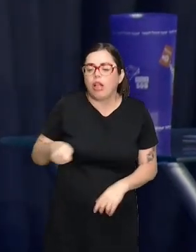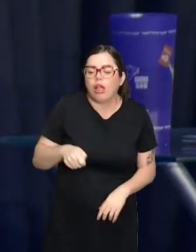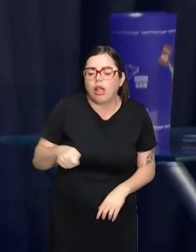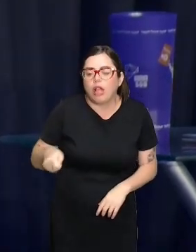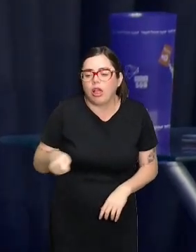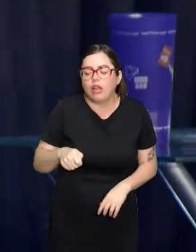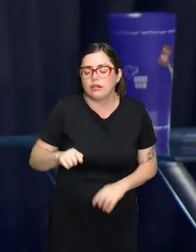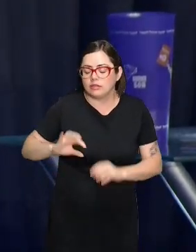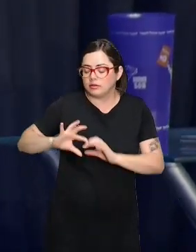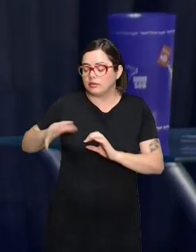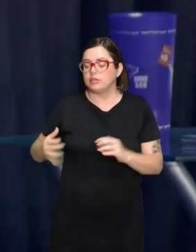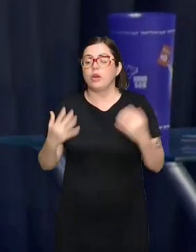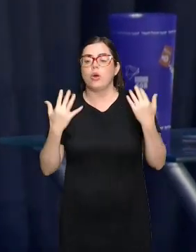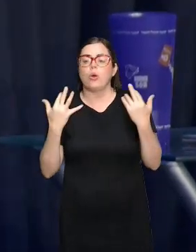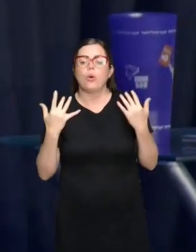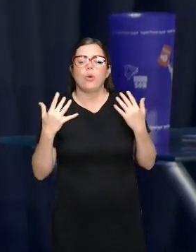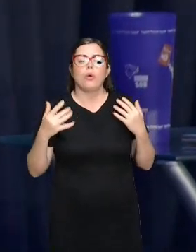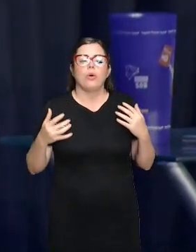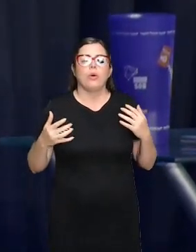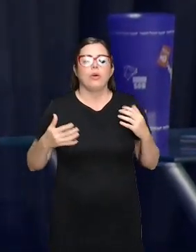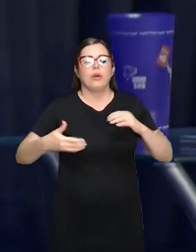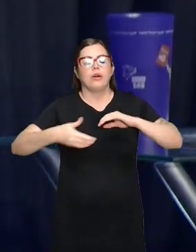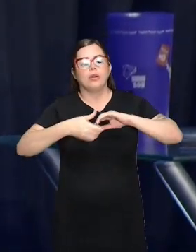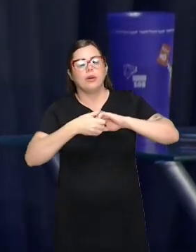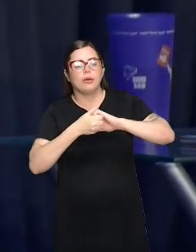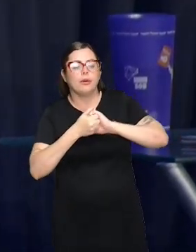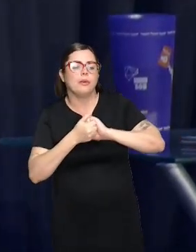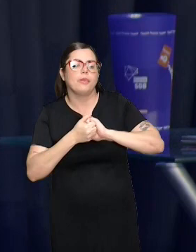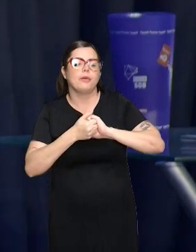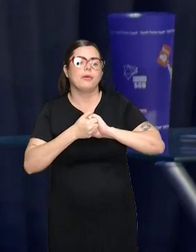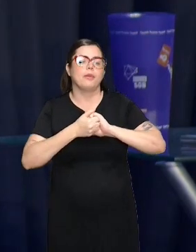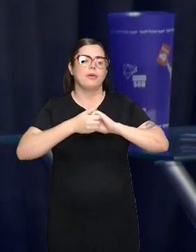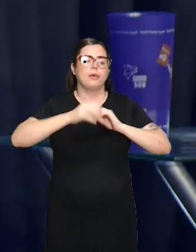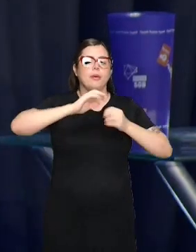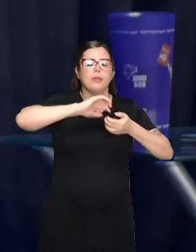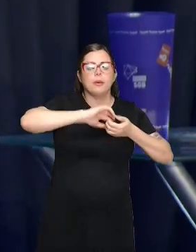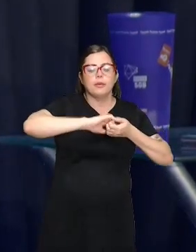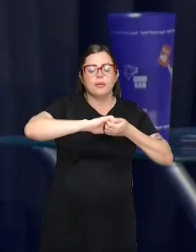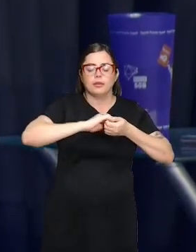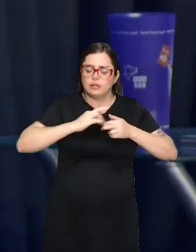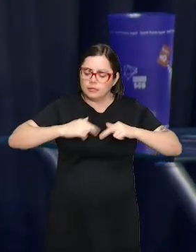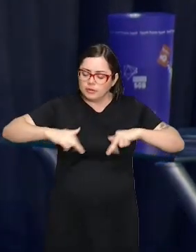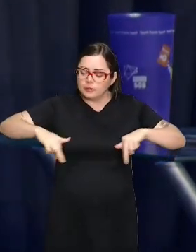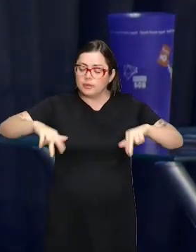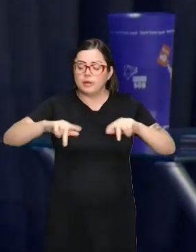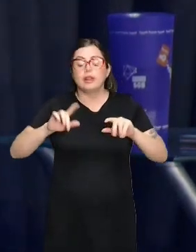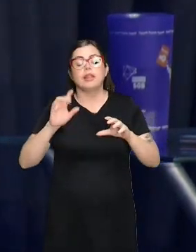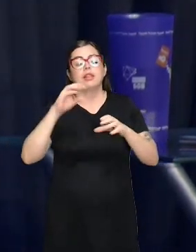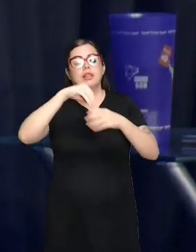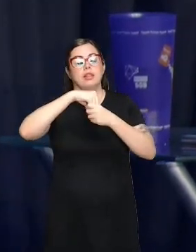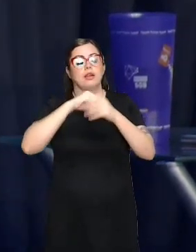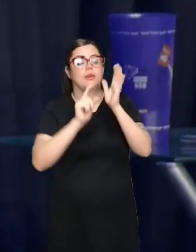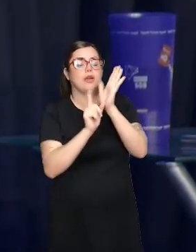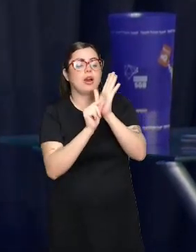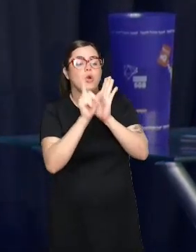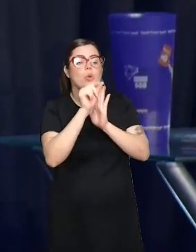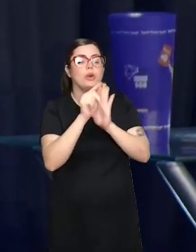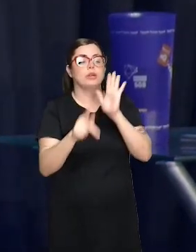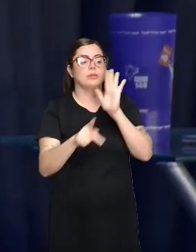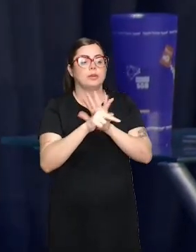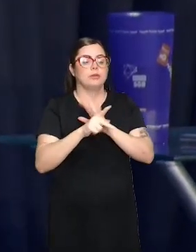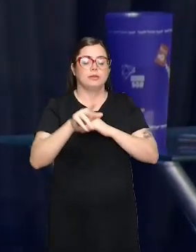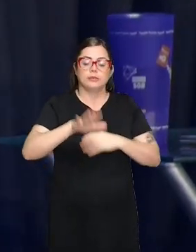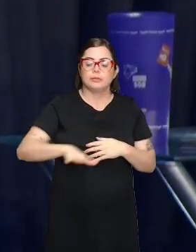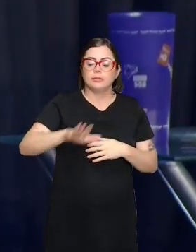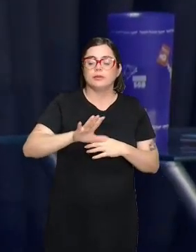mãos, né? Duas mãos entrelaçadas e não sei mais o quê. Então, assim, os próprios algoritmos das Big Techs são programados